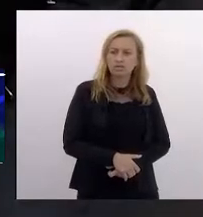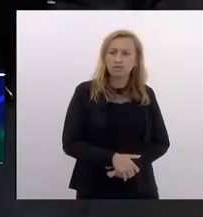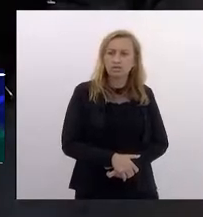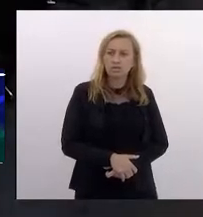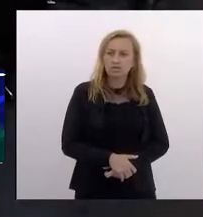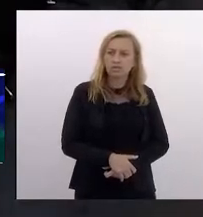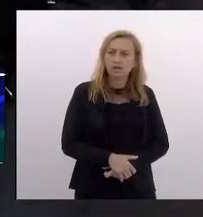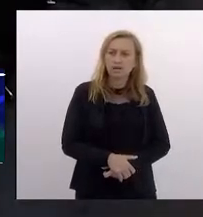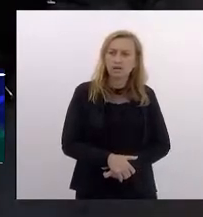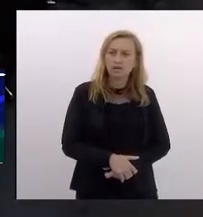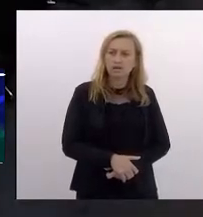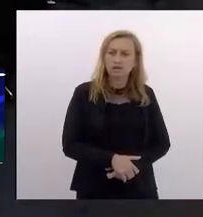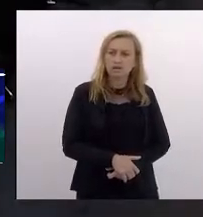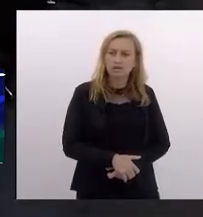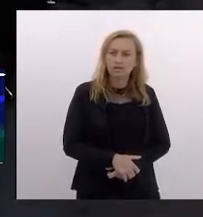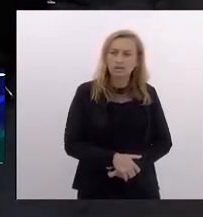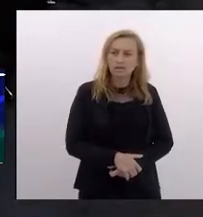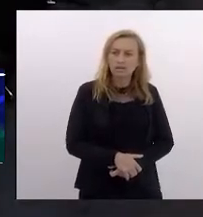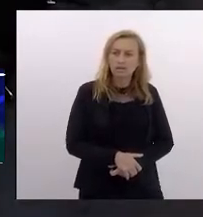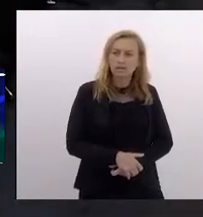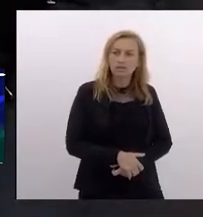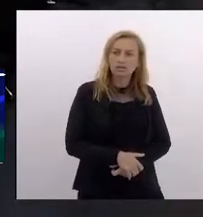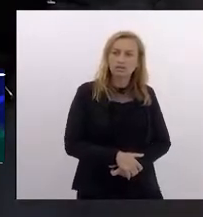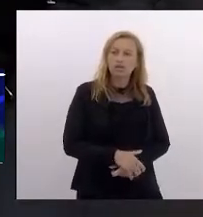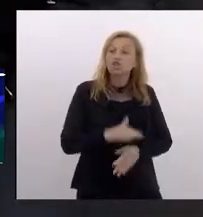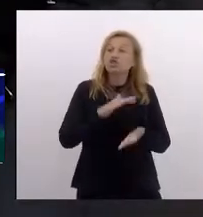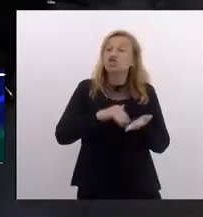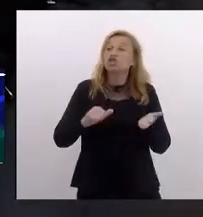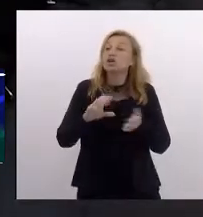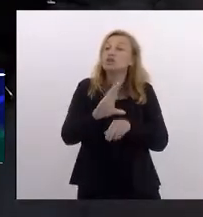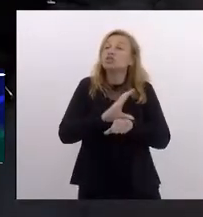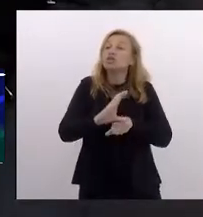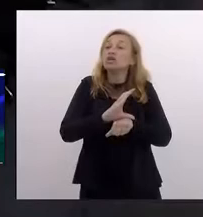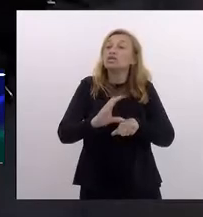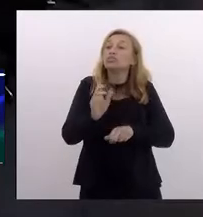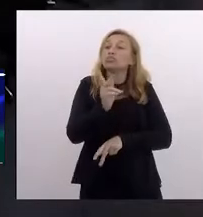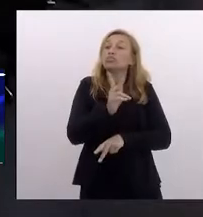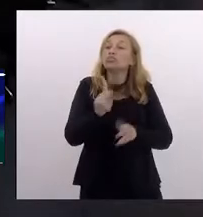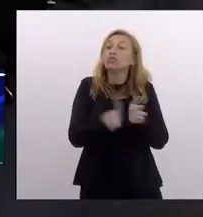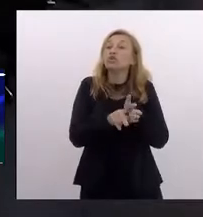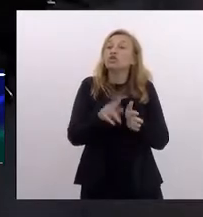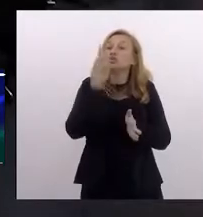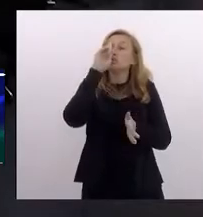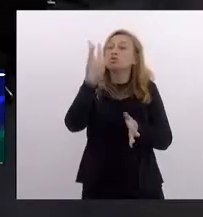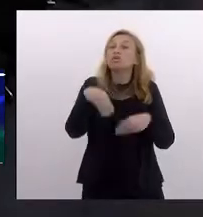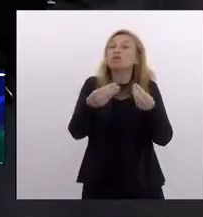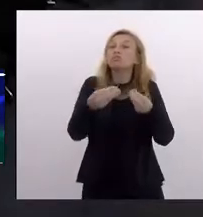a constituição nada tira a constitucionalidade do projeto seu deu